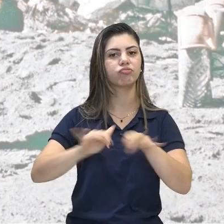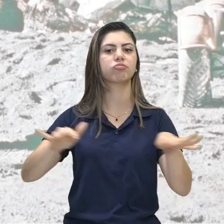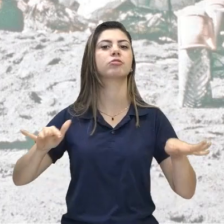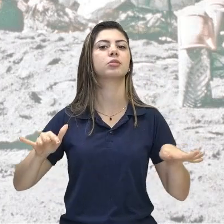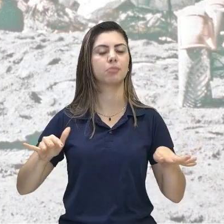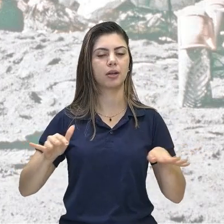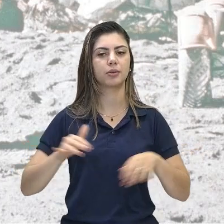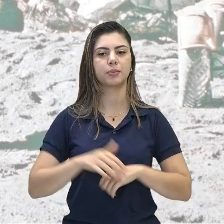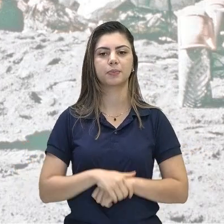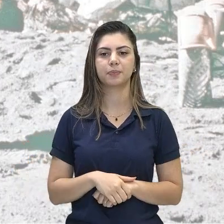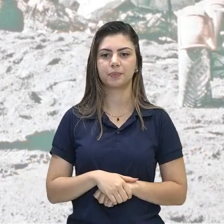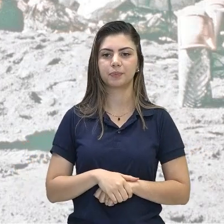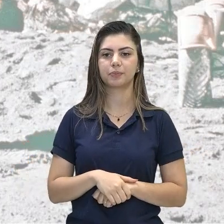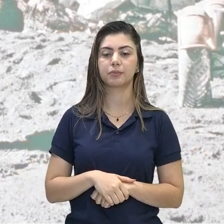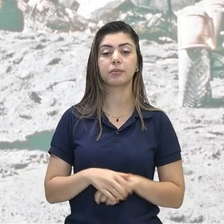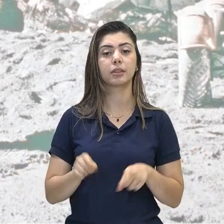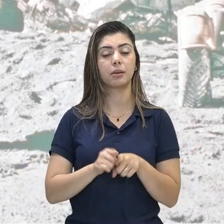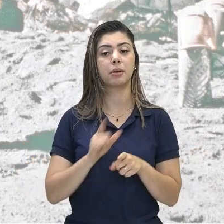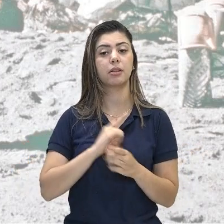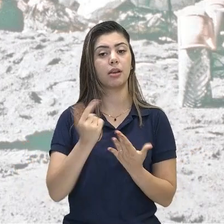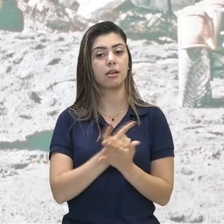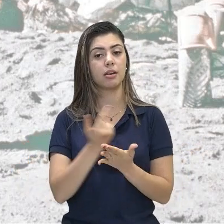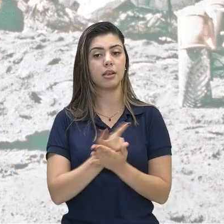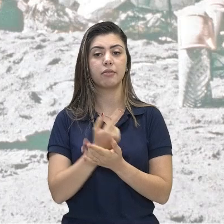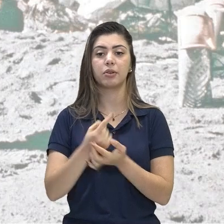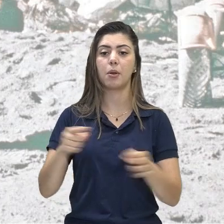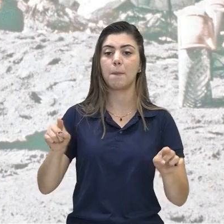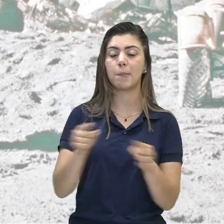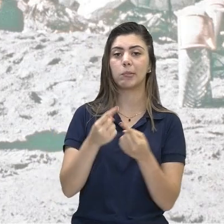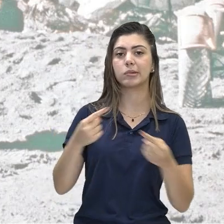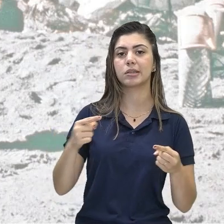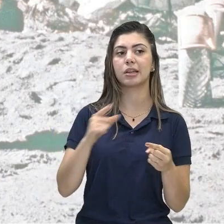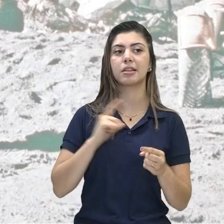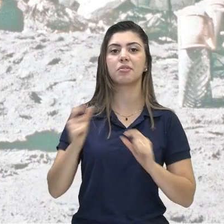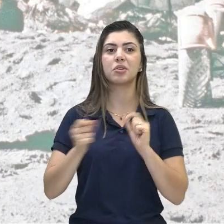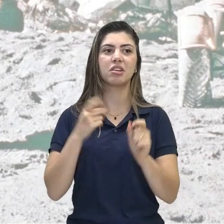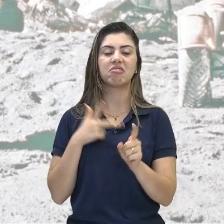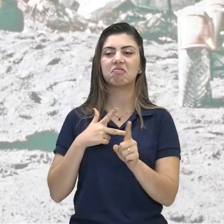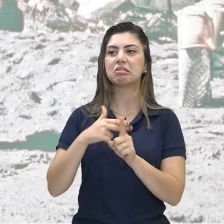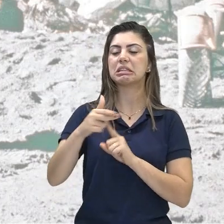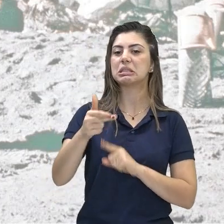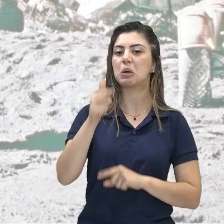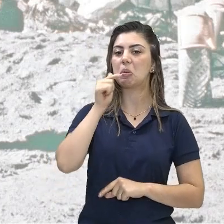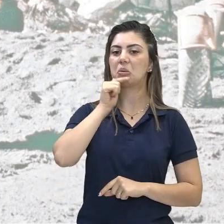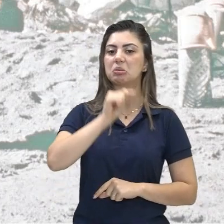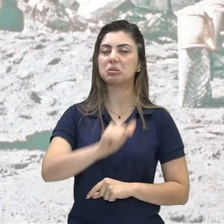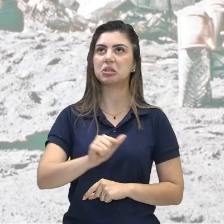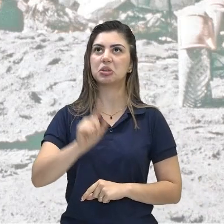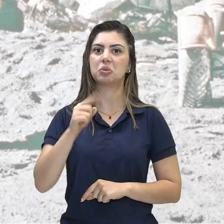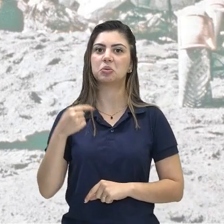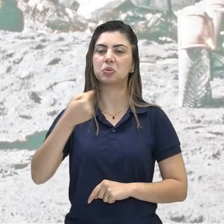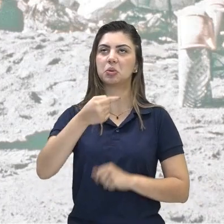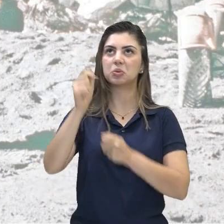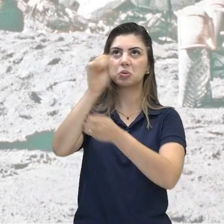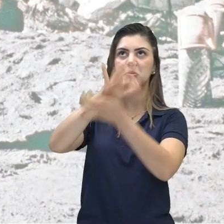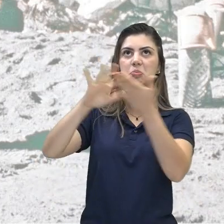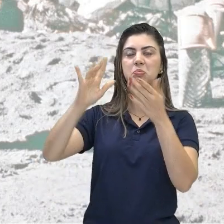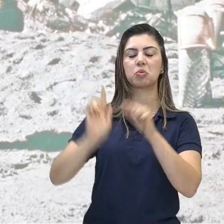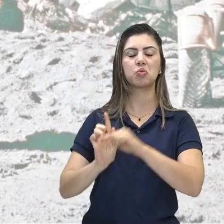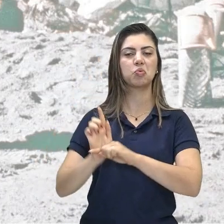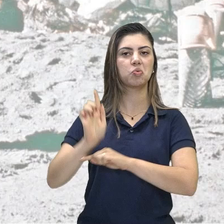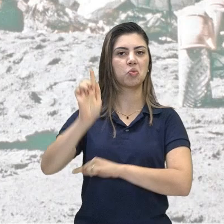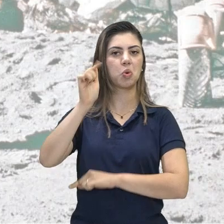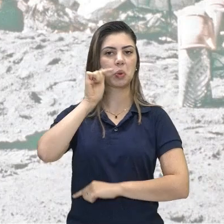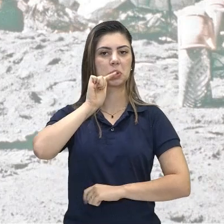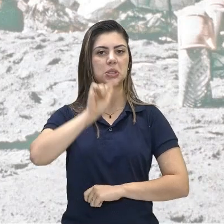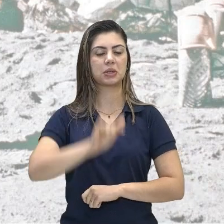pela população, além de livros e músicas que celebravam a conquista do espaço. E durante esse período